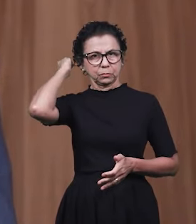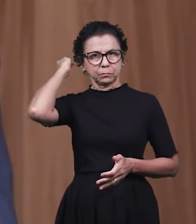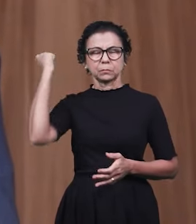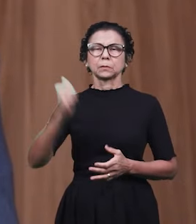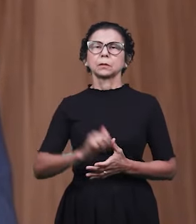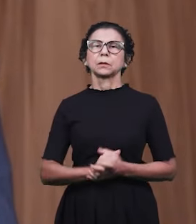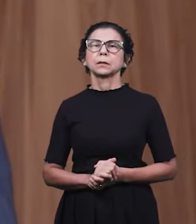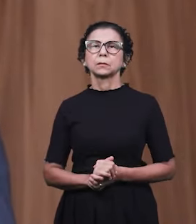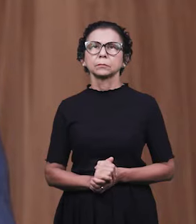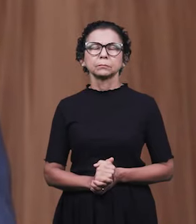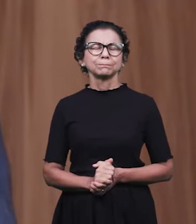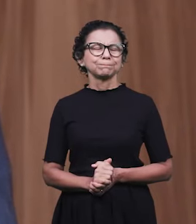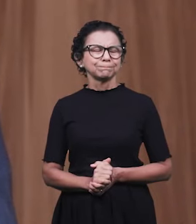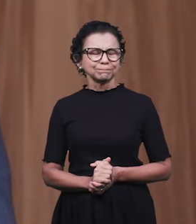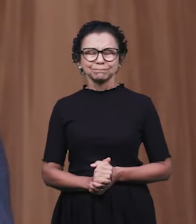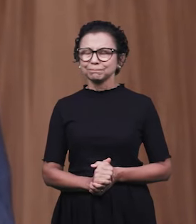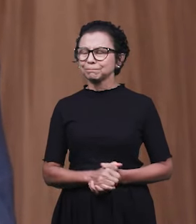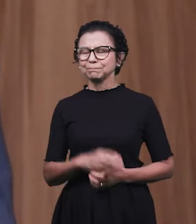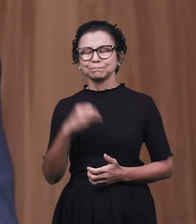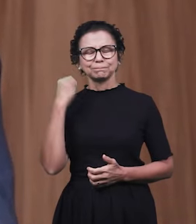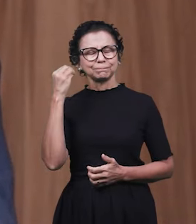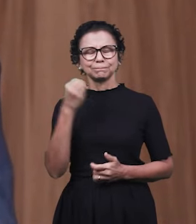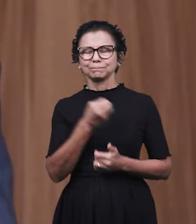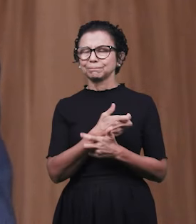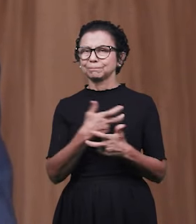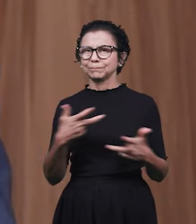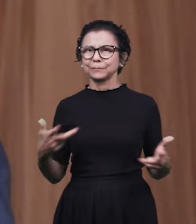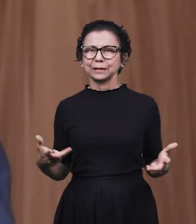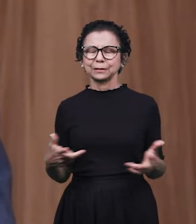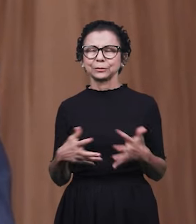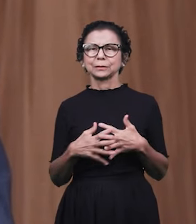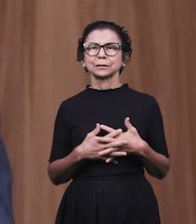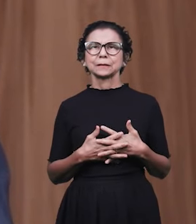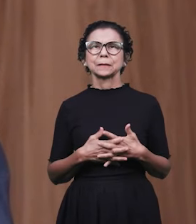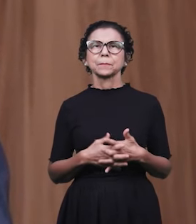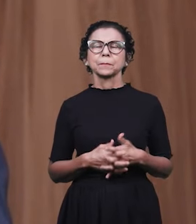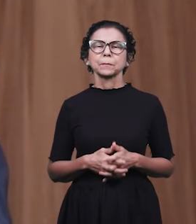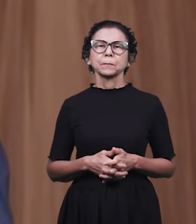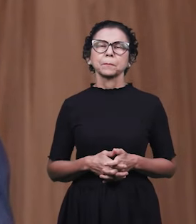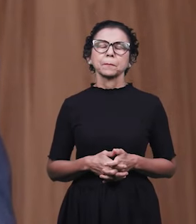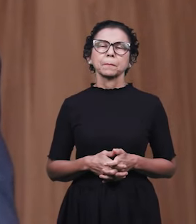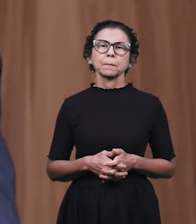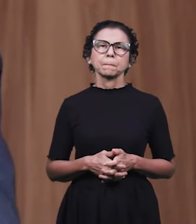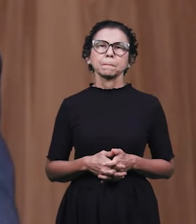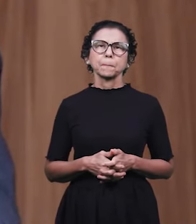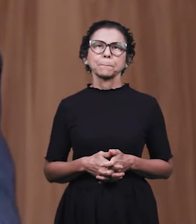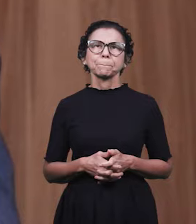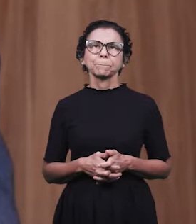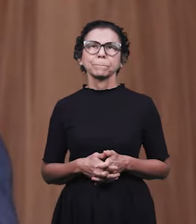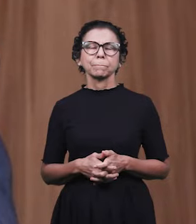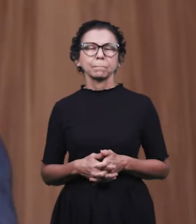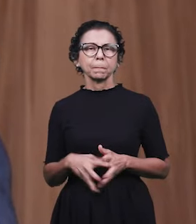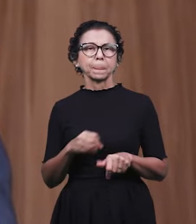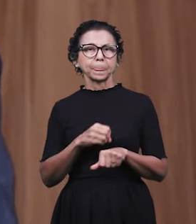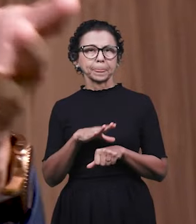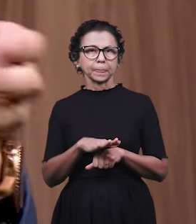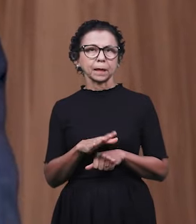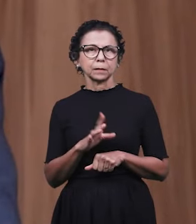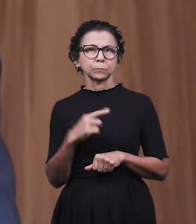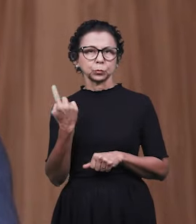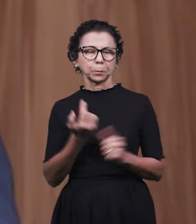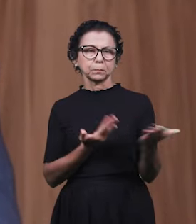muitas coisas nós já vimos. E tem uma história que eu sempre conto e que isso vale para os nossos jovens, né?